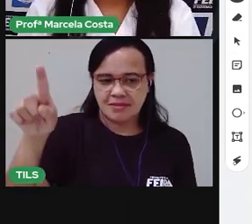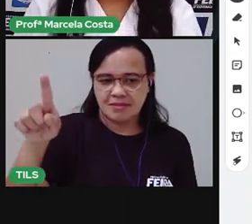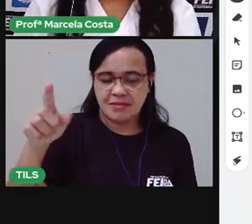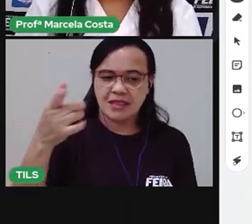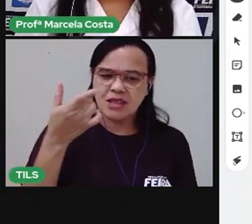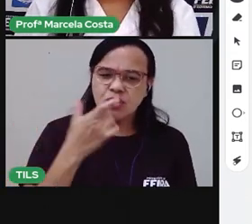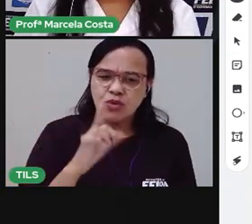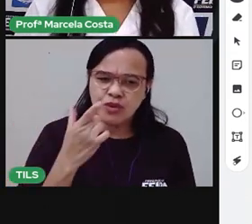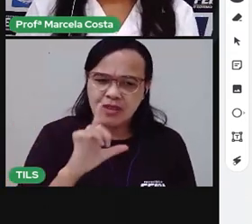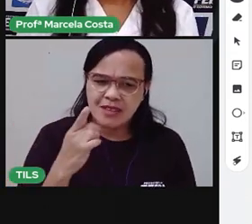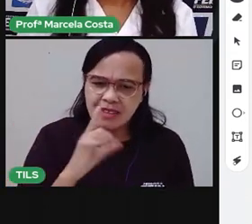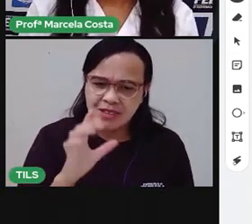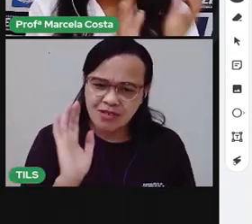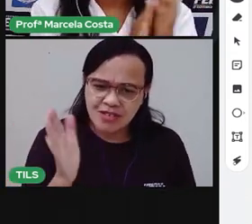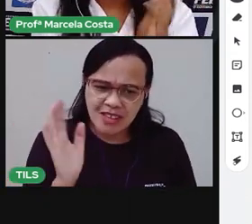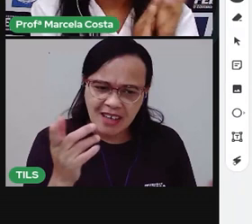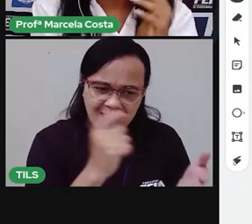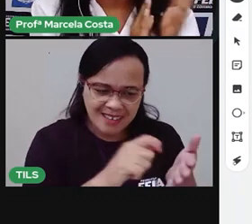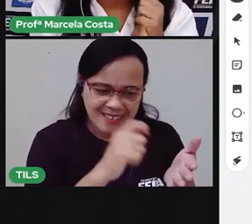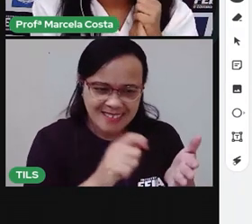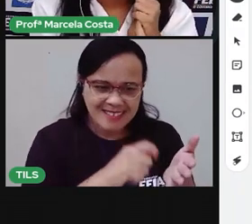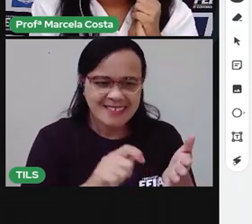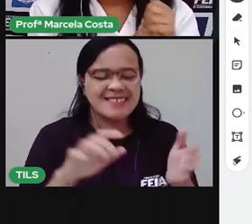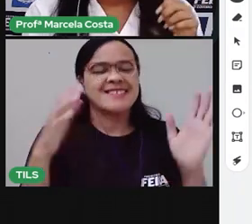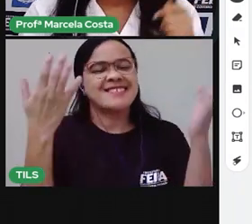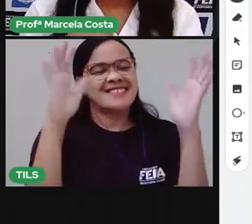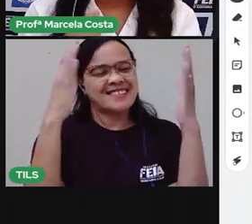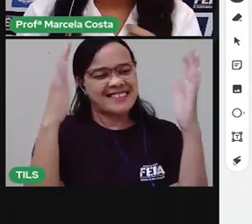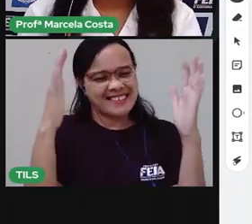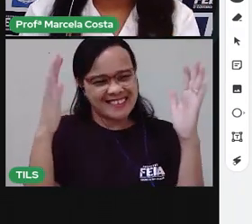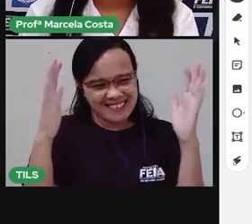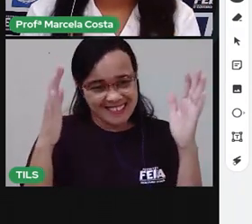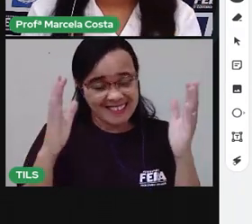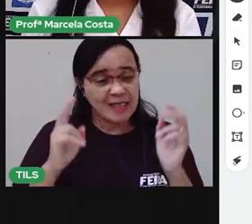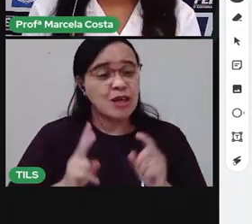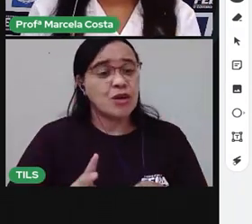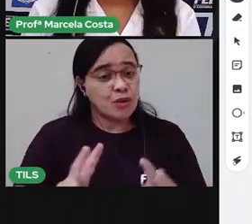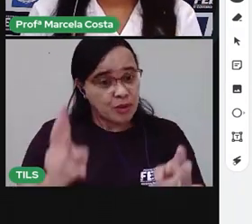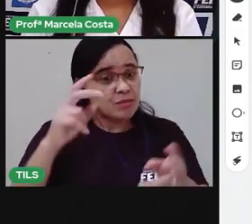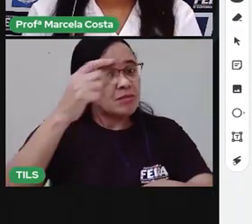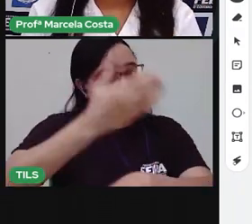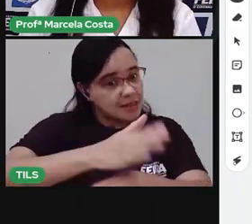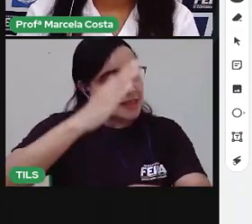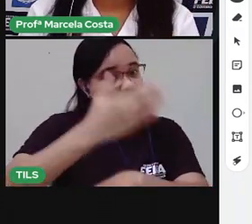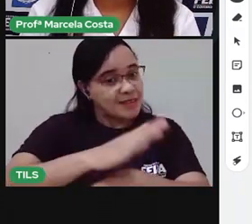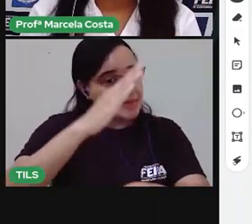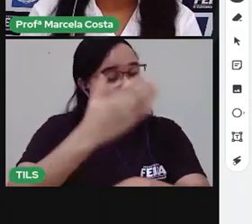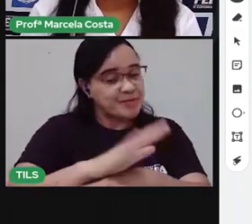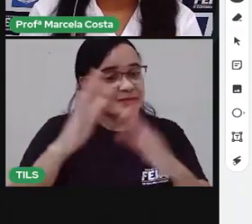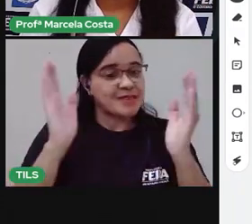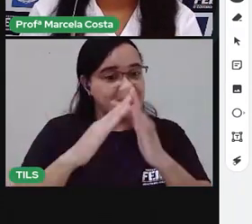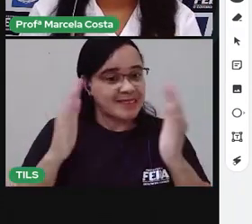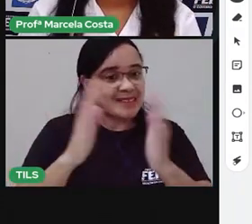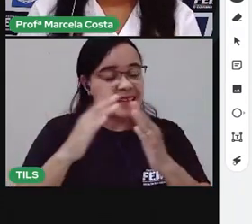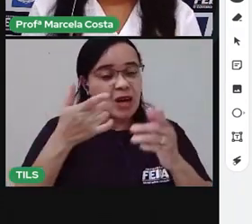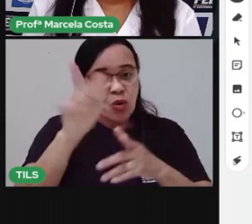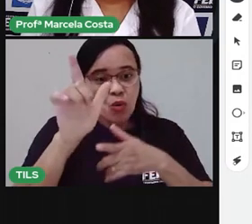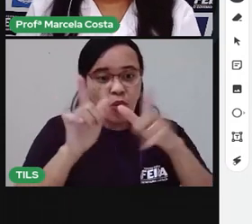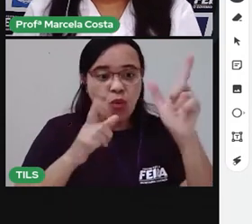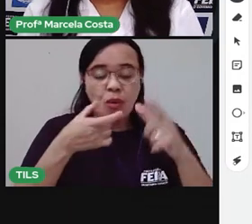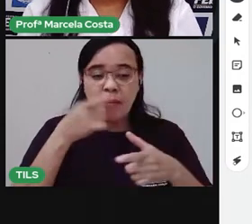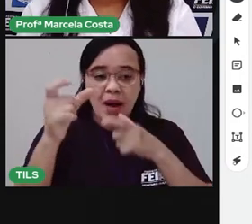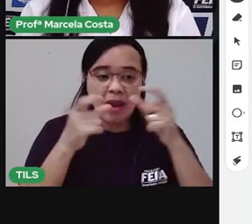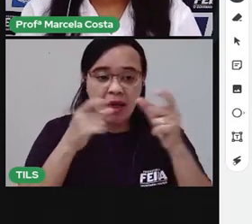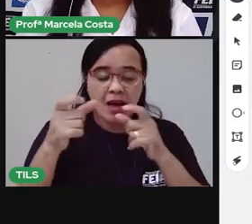escrever é muito bem continua treinando a em casa a escrita das outras palavras